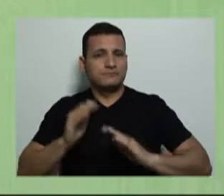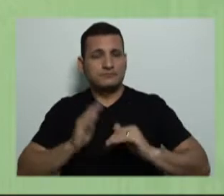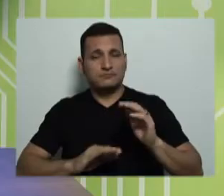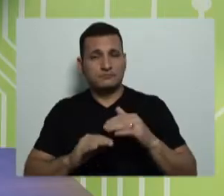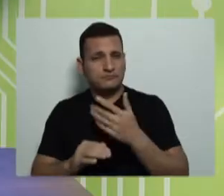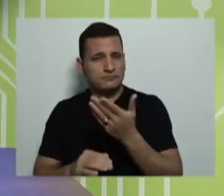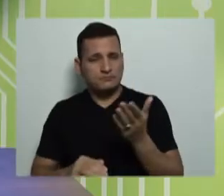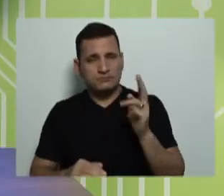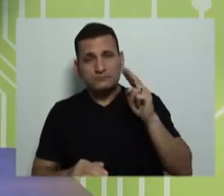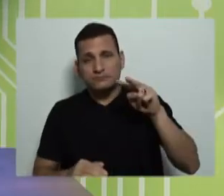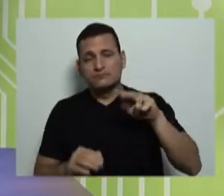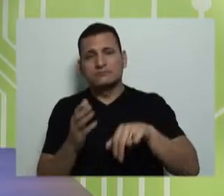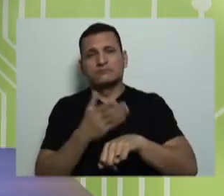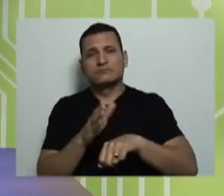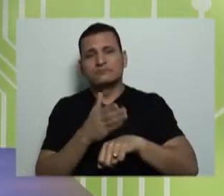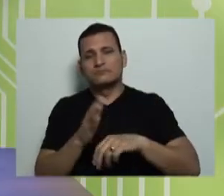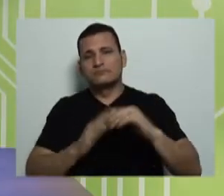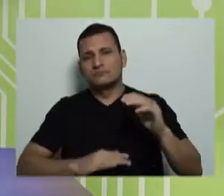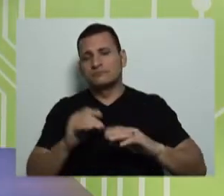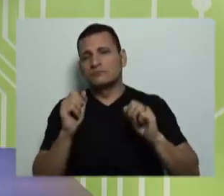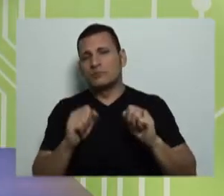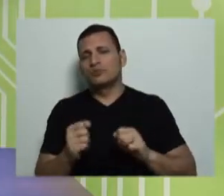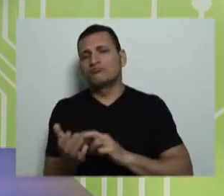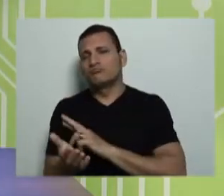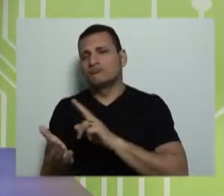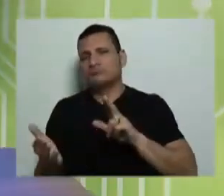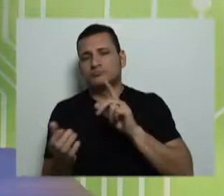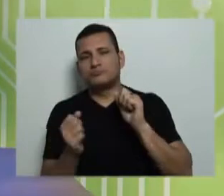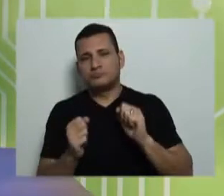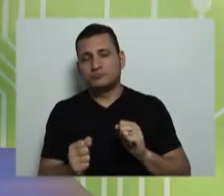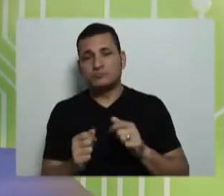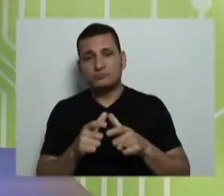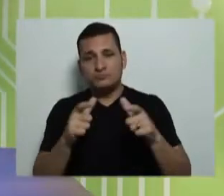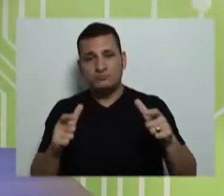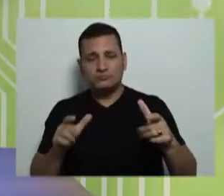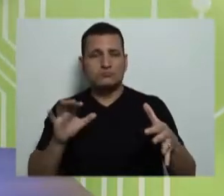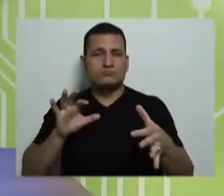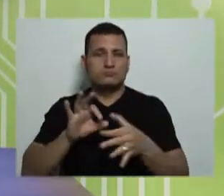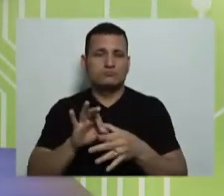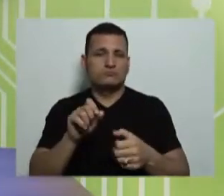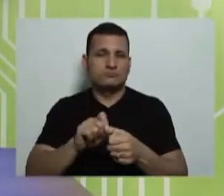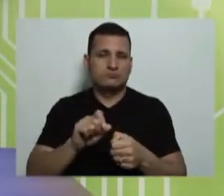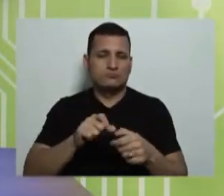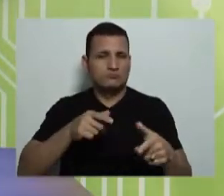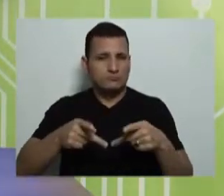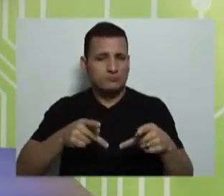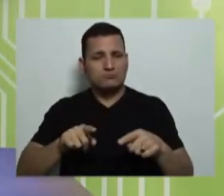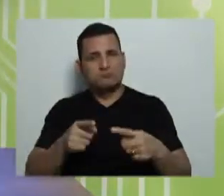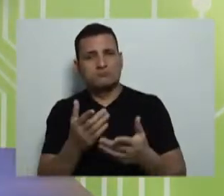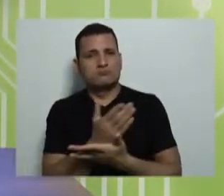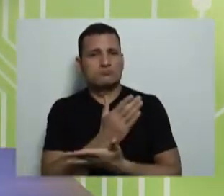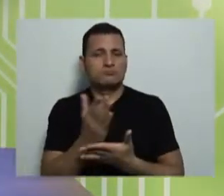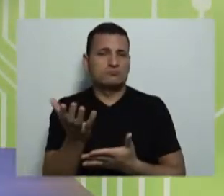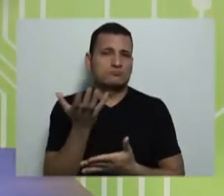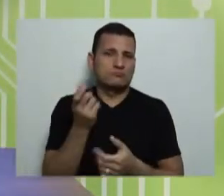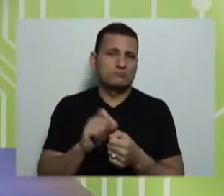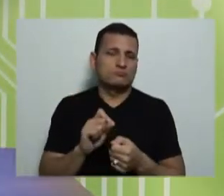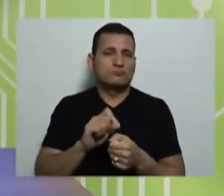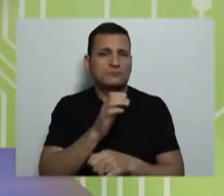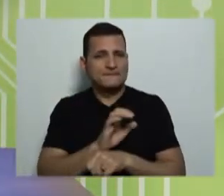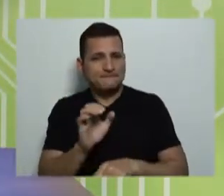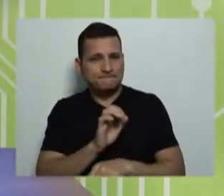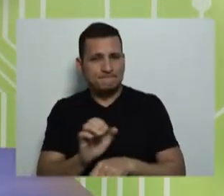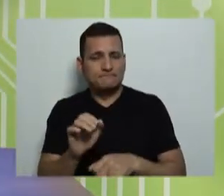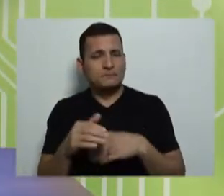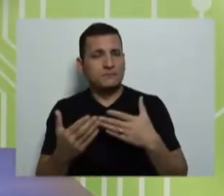prática profissional pode se dar de várias formas. A maioria vai fazer o projeto integrador, mas alguns vão querer fazer o estágio. E aí, nessa